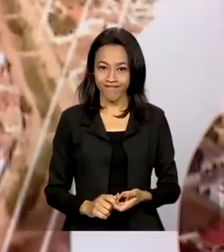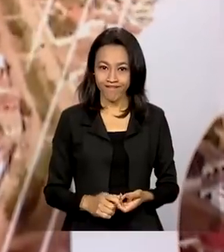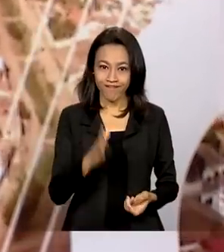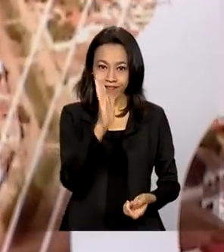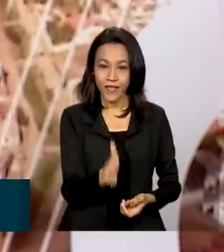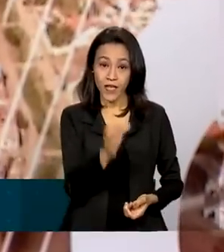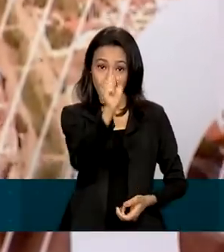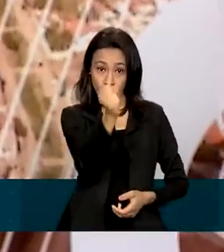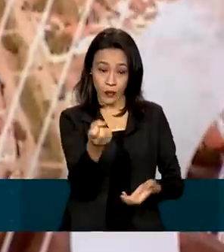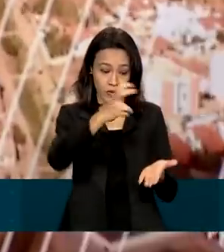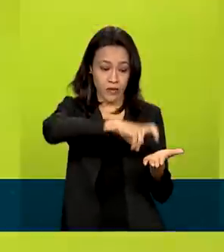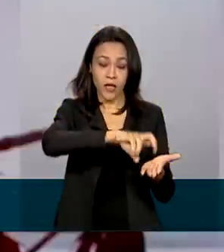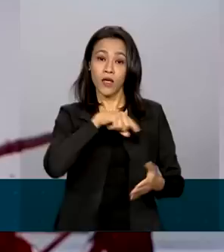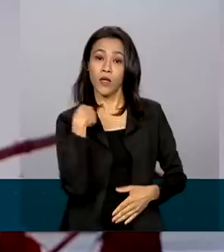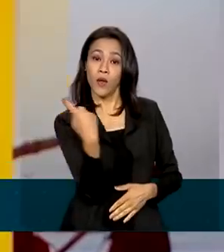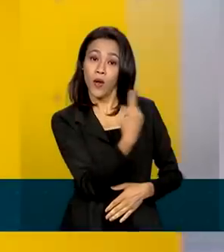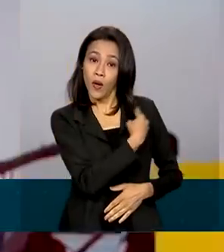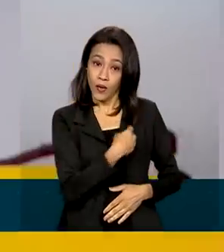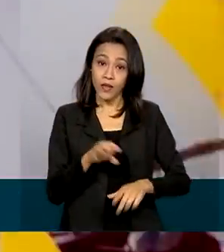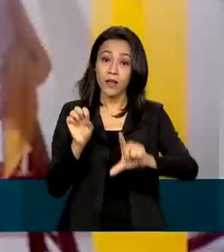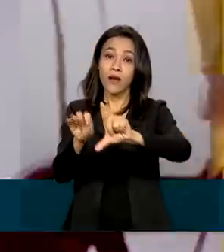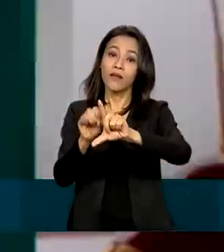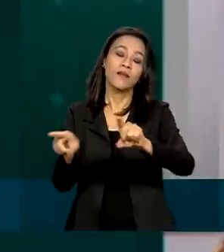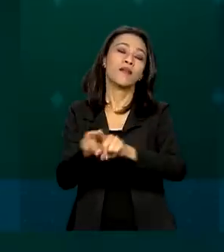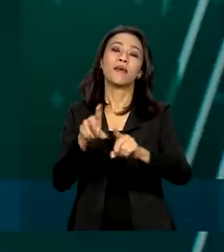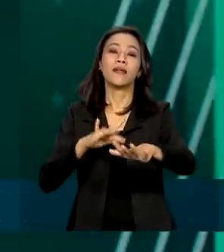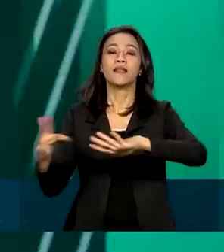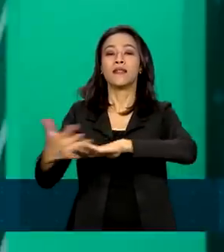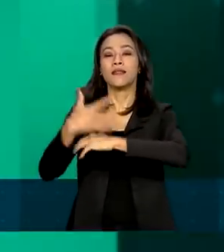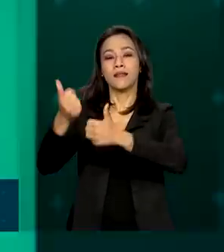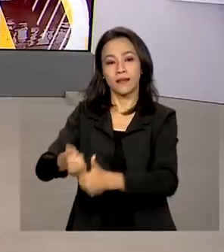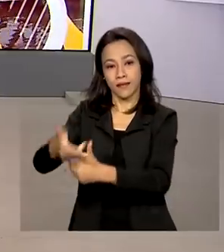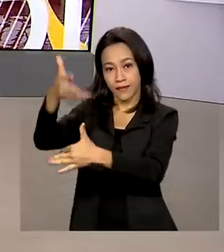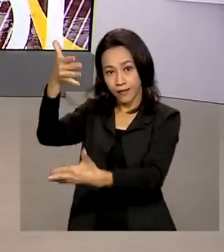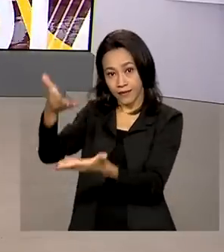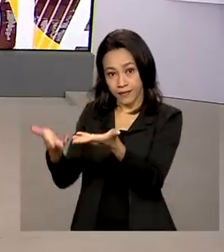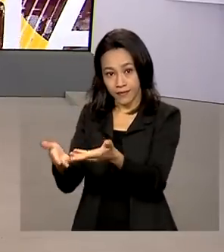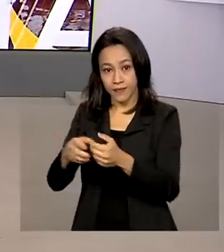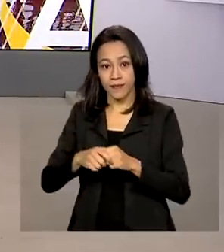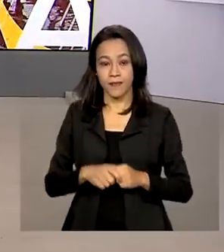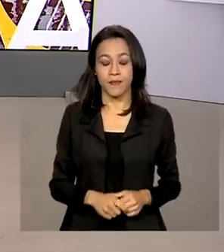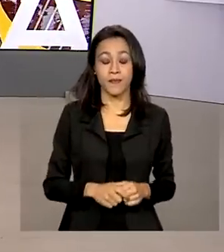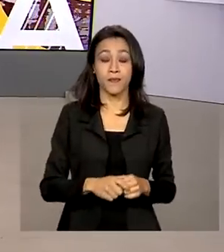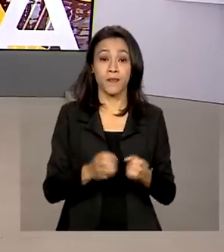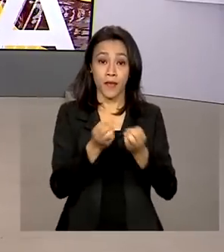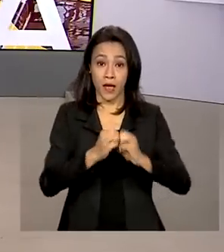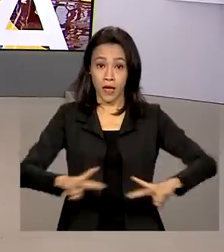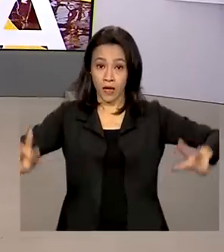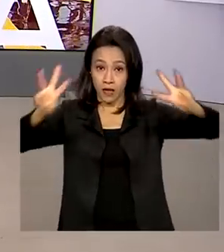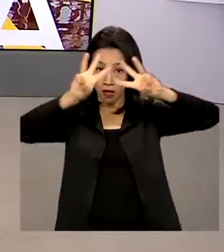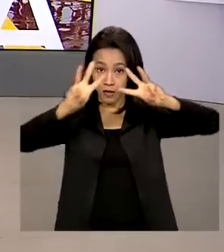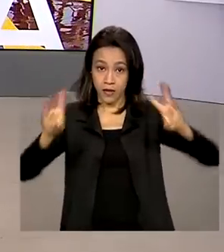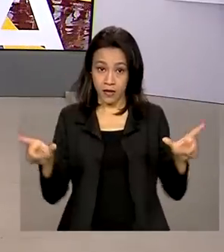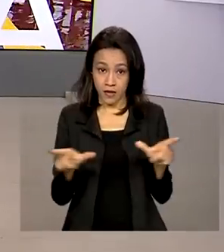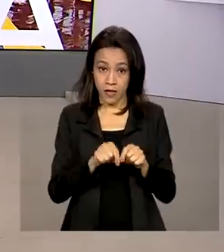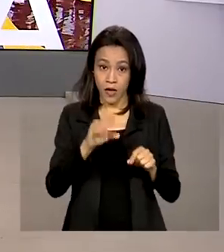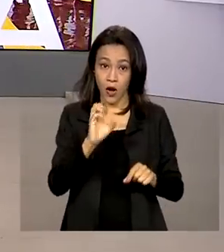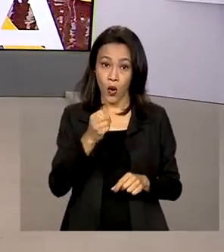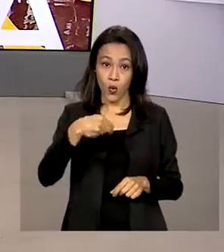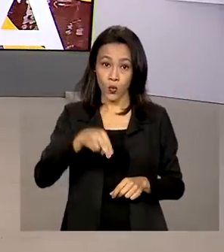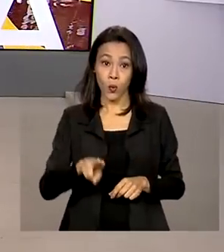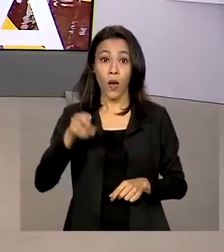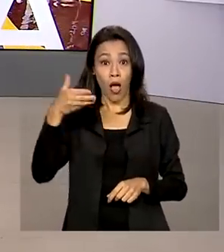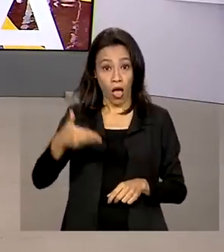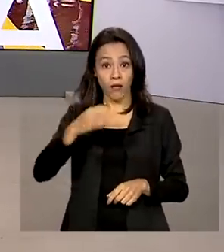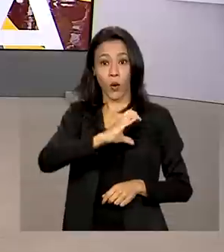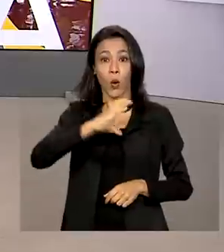Oito horas da manhã, estamos ao vivo também pelas redes sociais. A ONU, que coordena a Conferência do Clima lá no